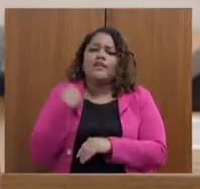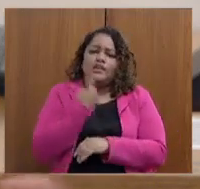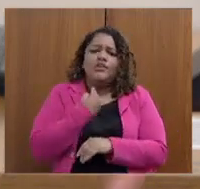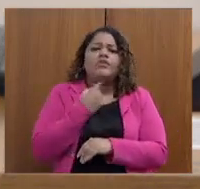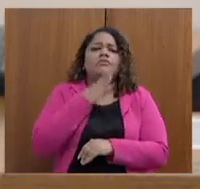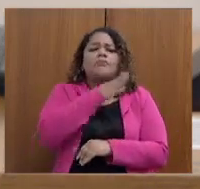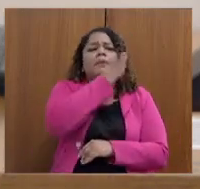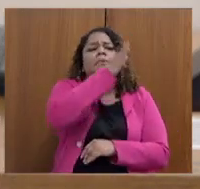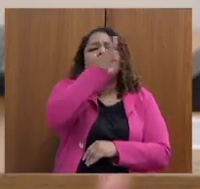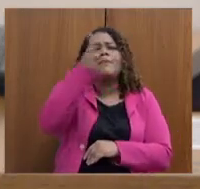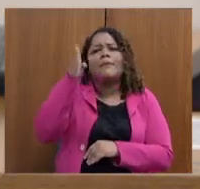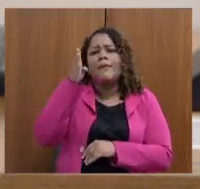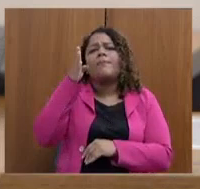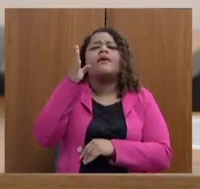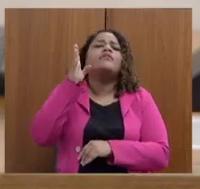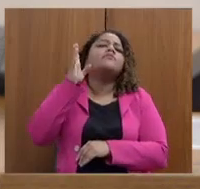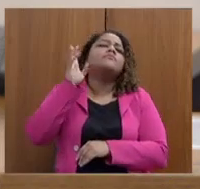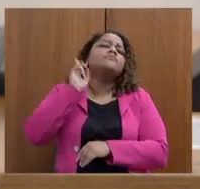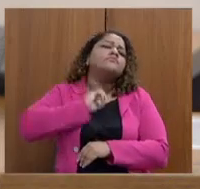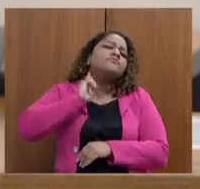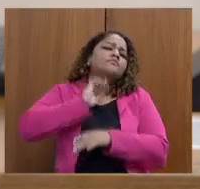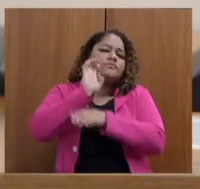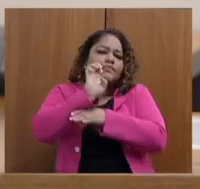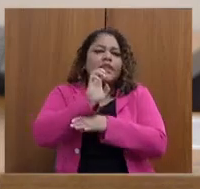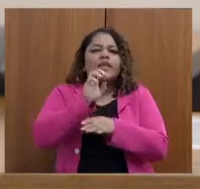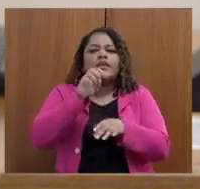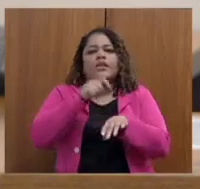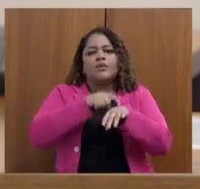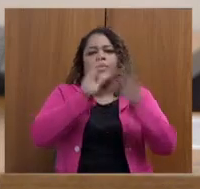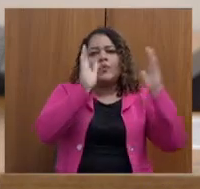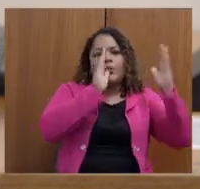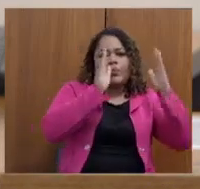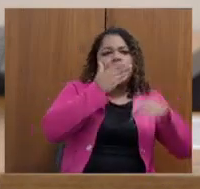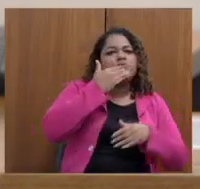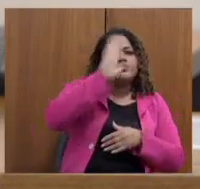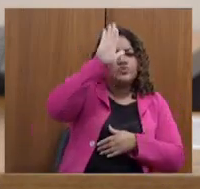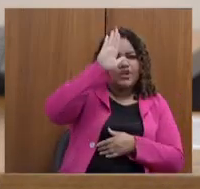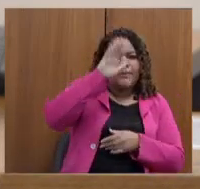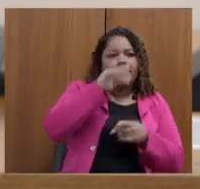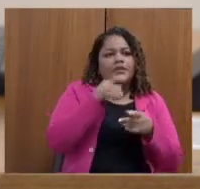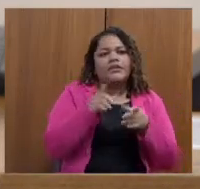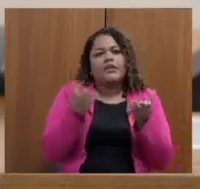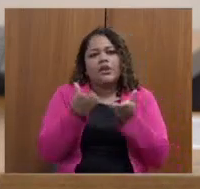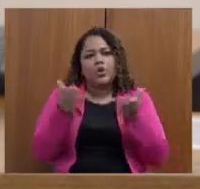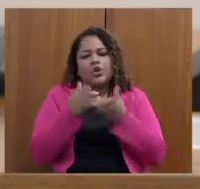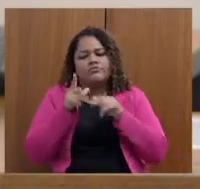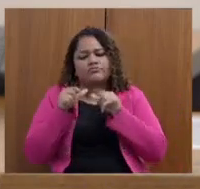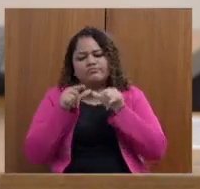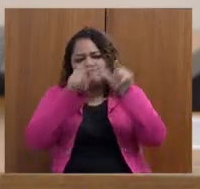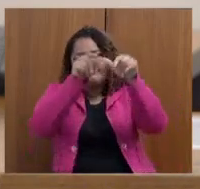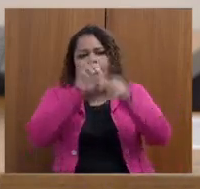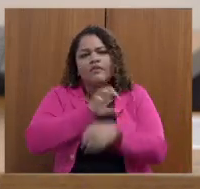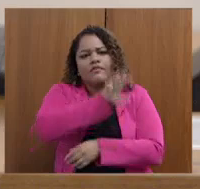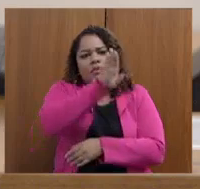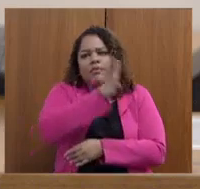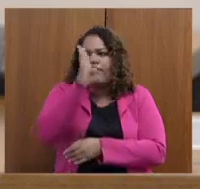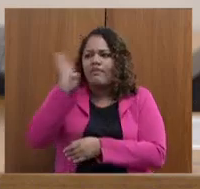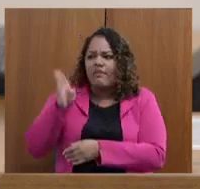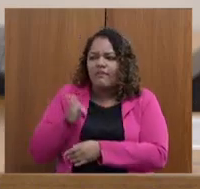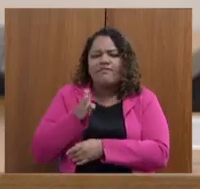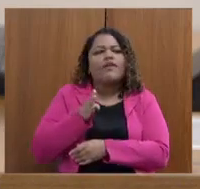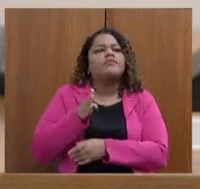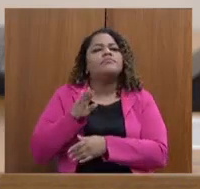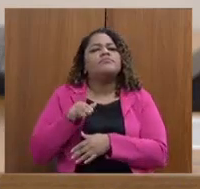em campanha continua rodando no mandato tem procurado viajar muito é muito nítido quando a gente passa por